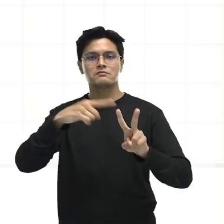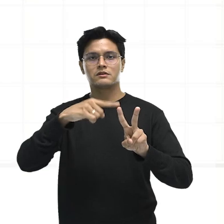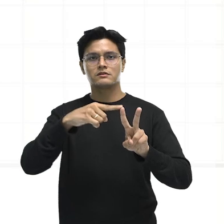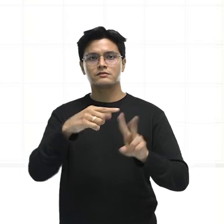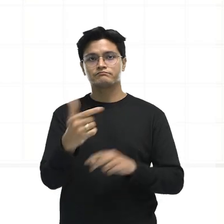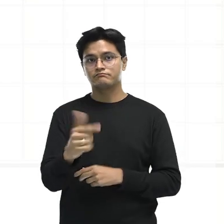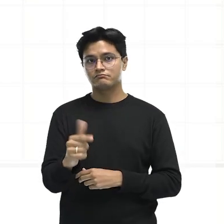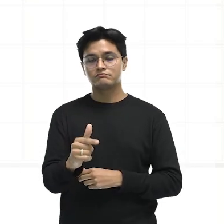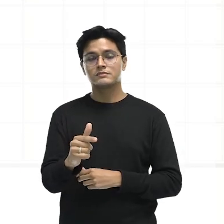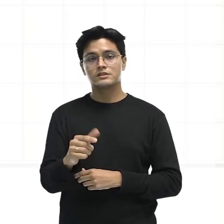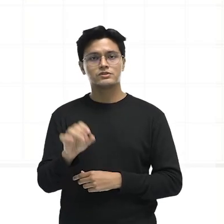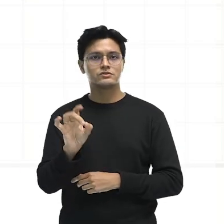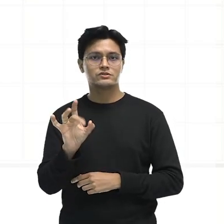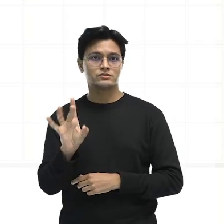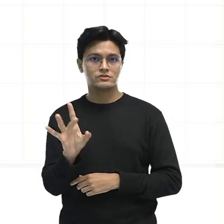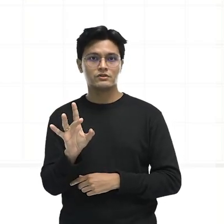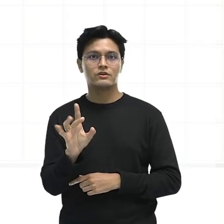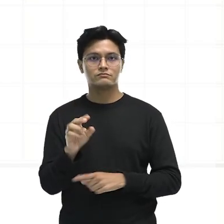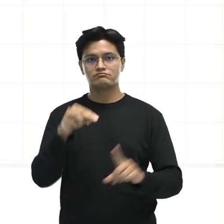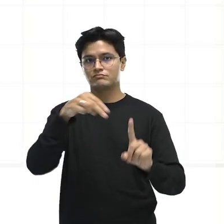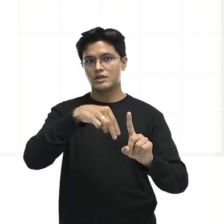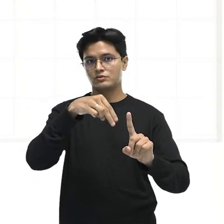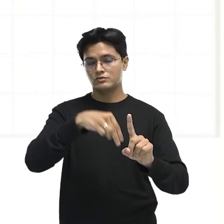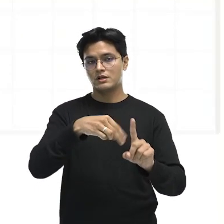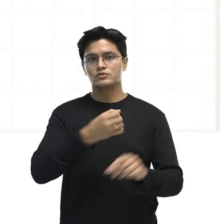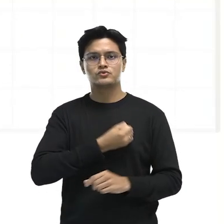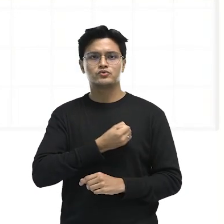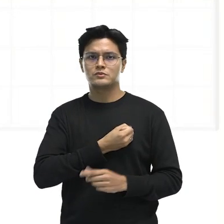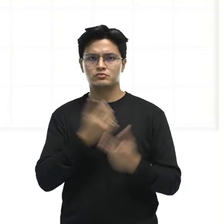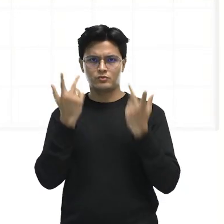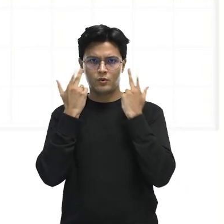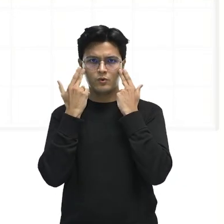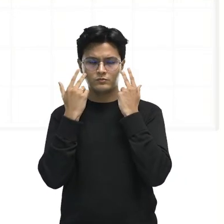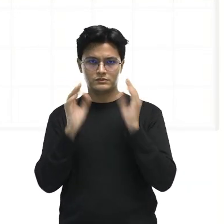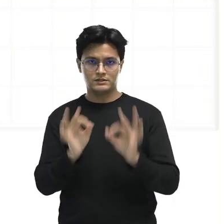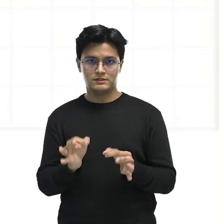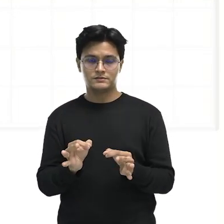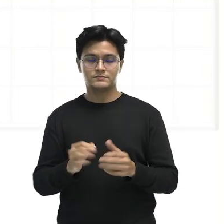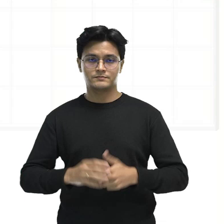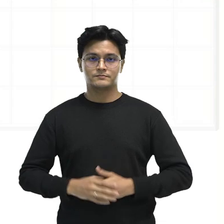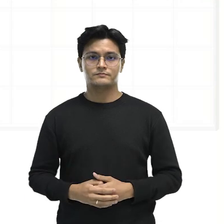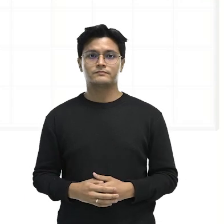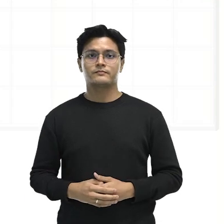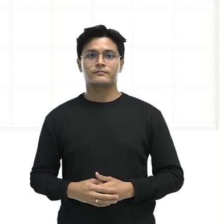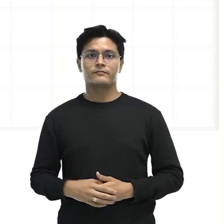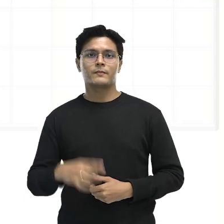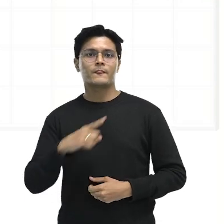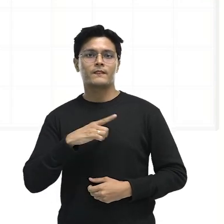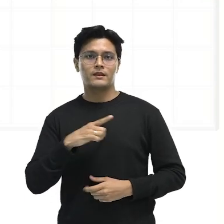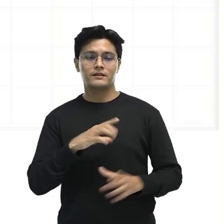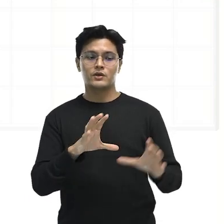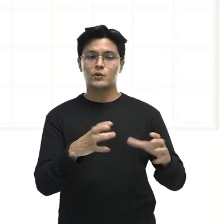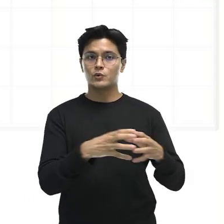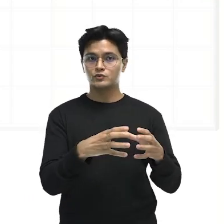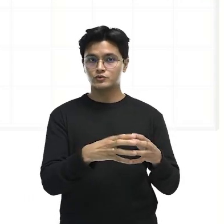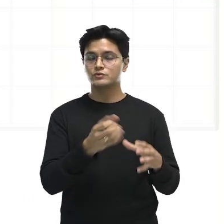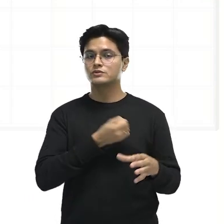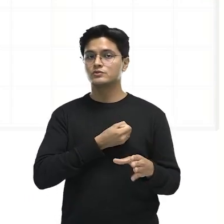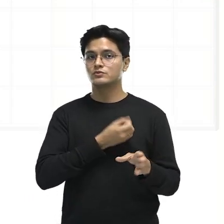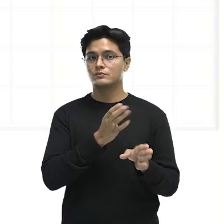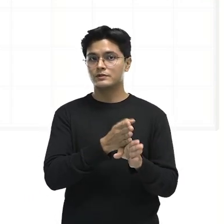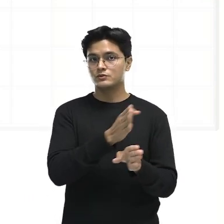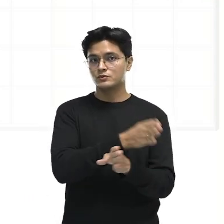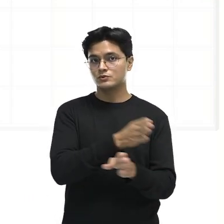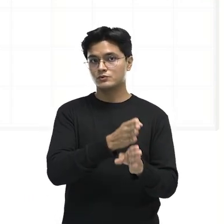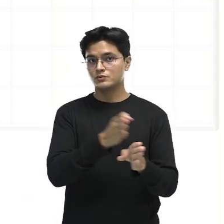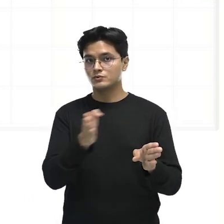nada. São números, vamos chamar de comuns, tá? E nós temos o conjunto dos números inteiros. Então, o